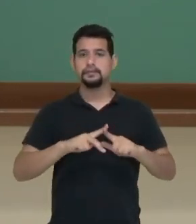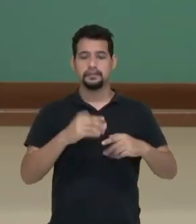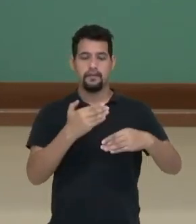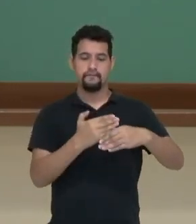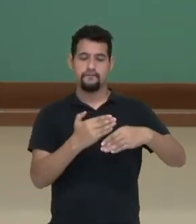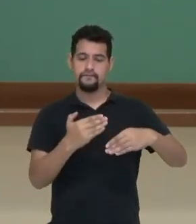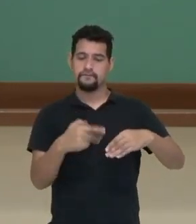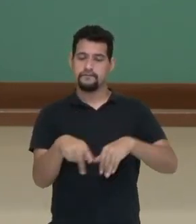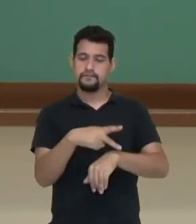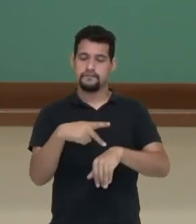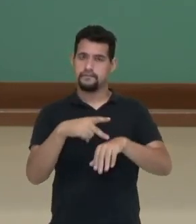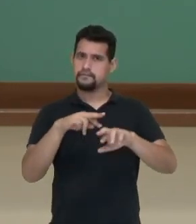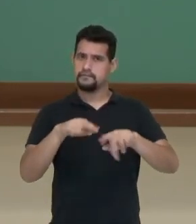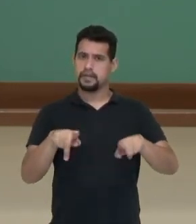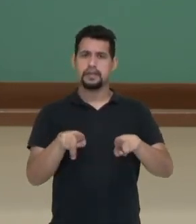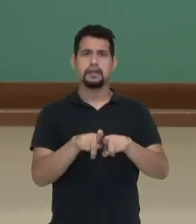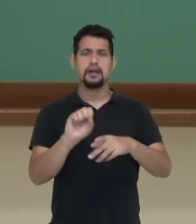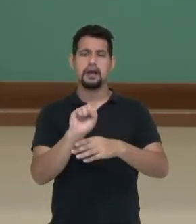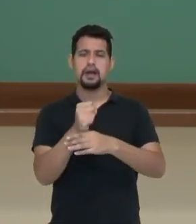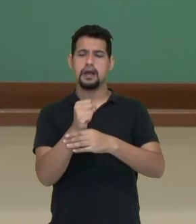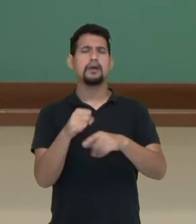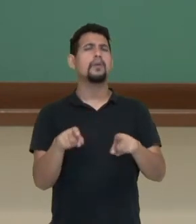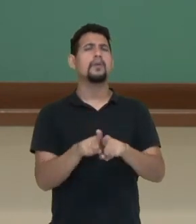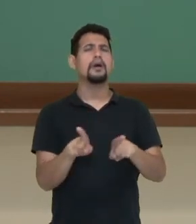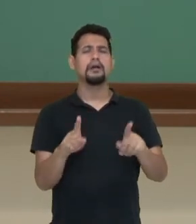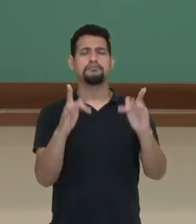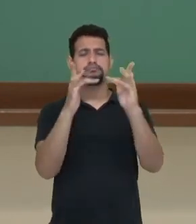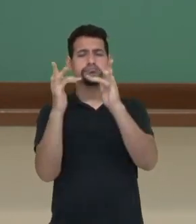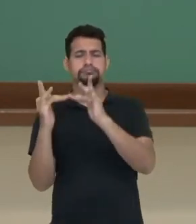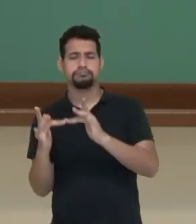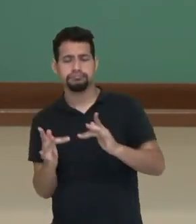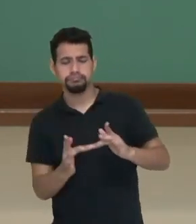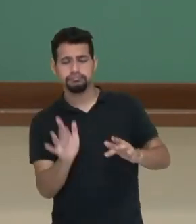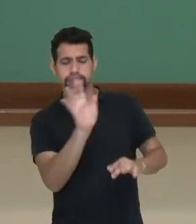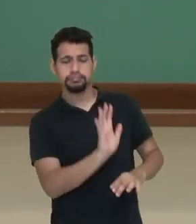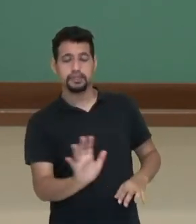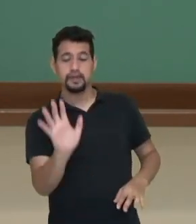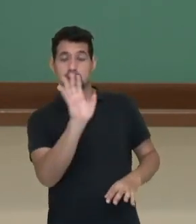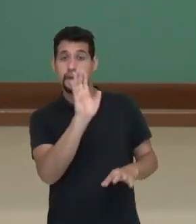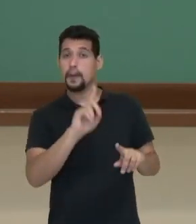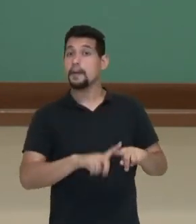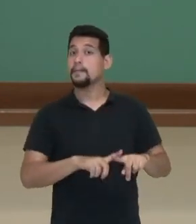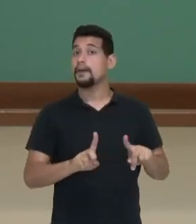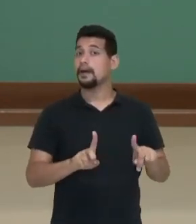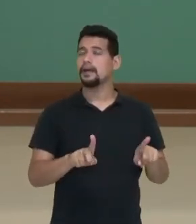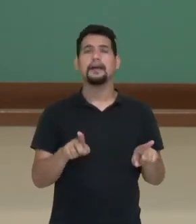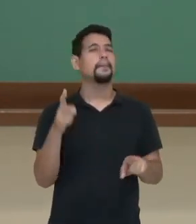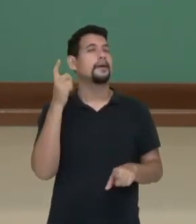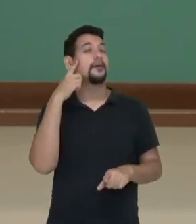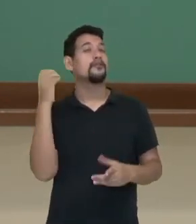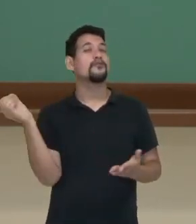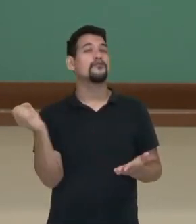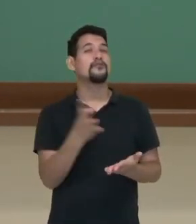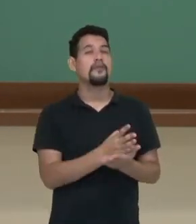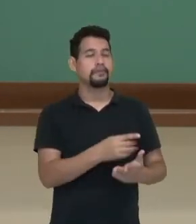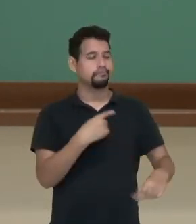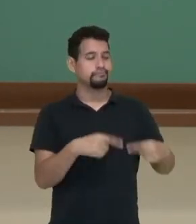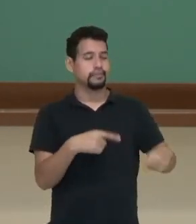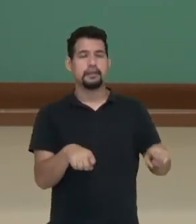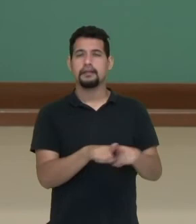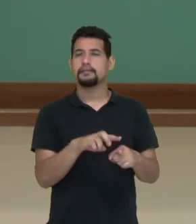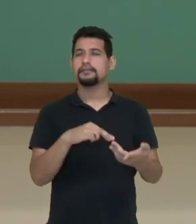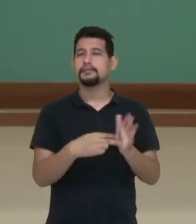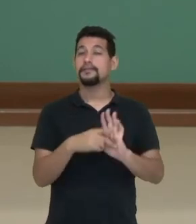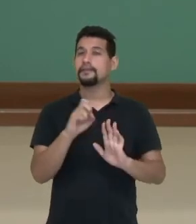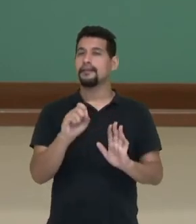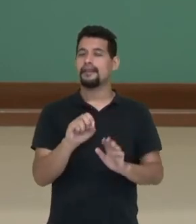com os outros países e assim conseguindo garantir a integridade do território, mas também pensando em um novo regime político que foi